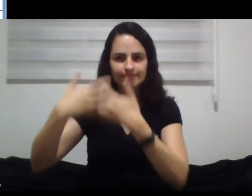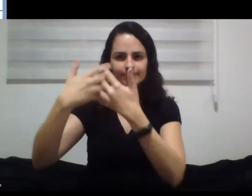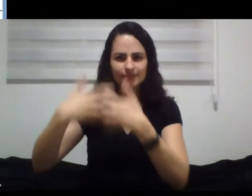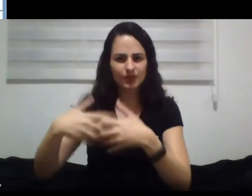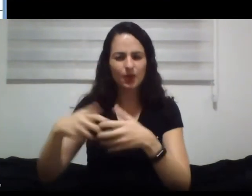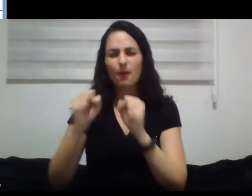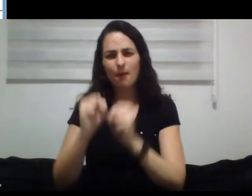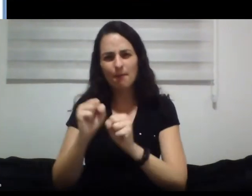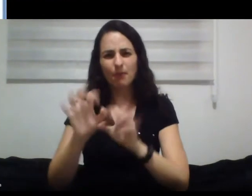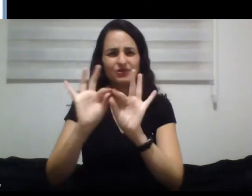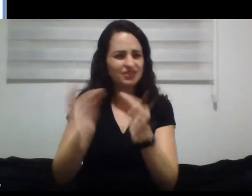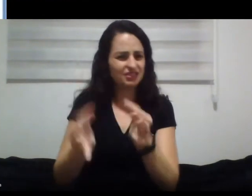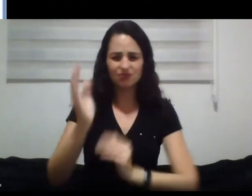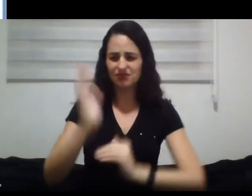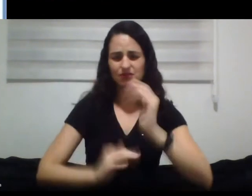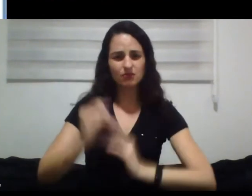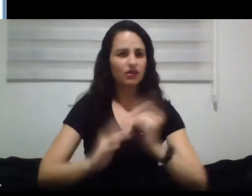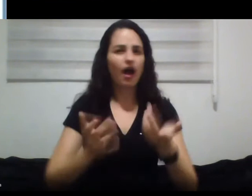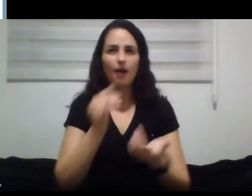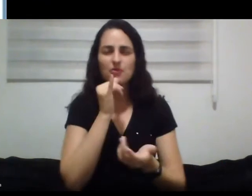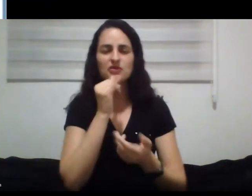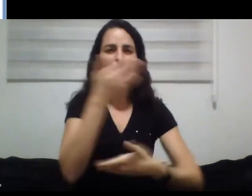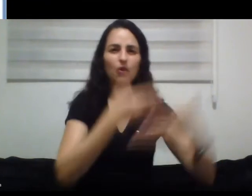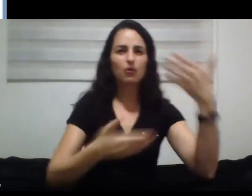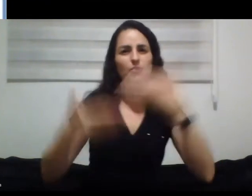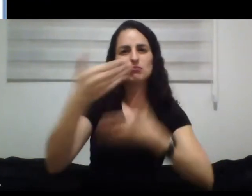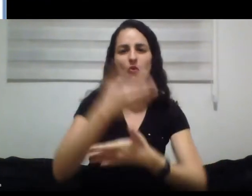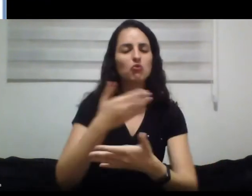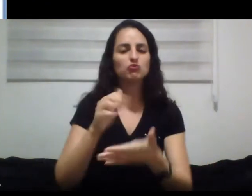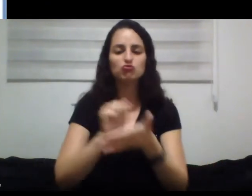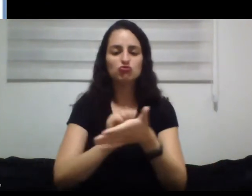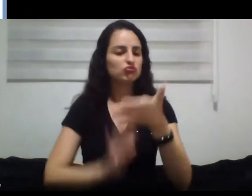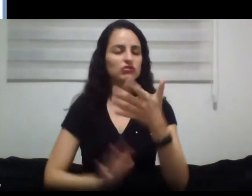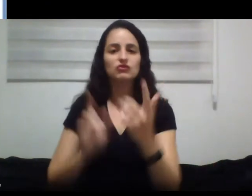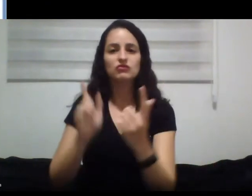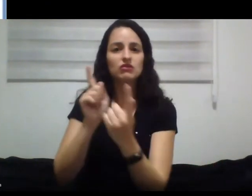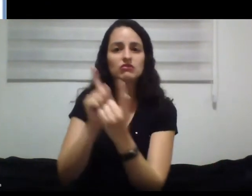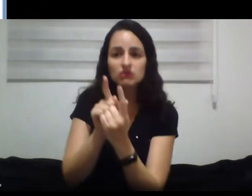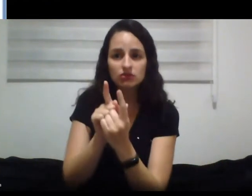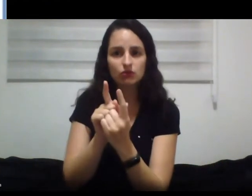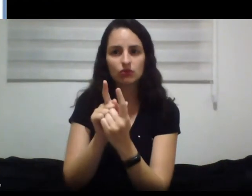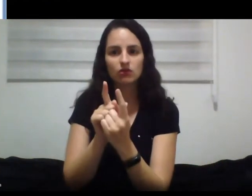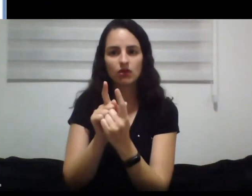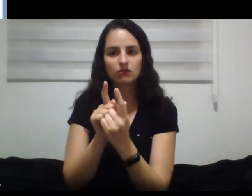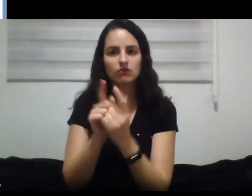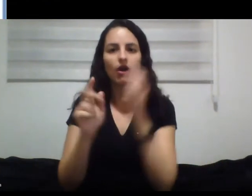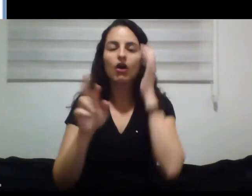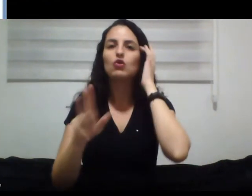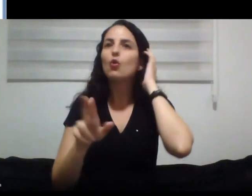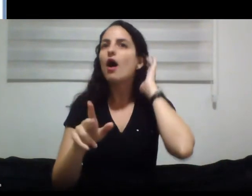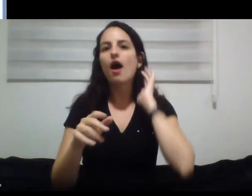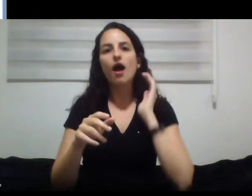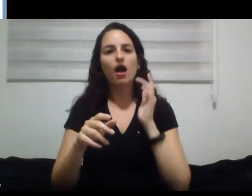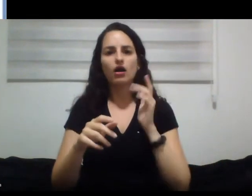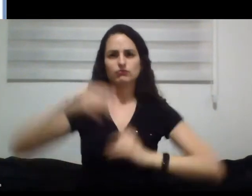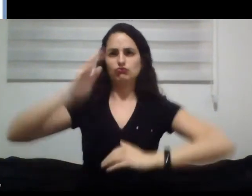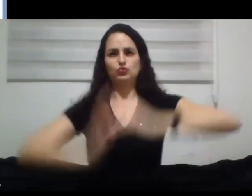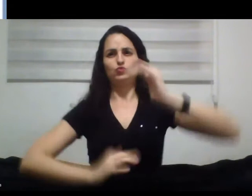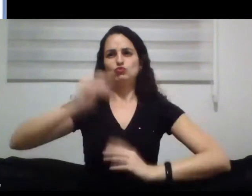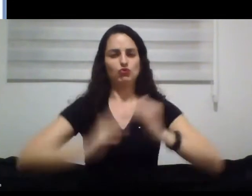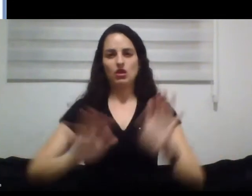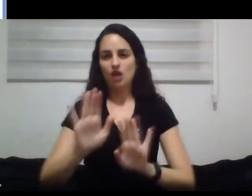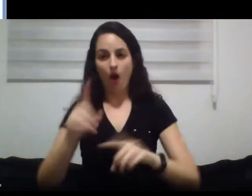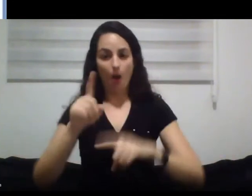Tá certo, Angélica. A Paula postou o doc do professor Glauber aqui, se alguém quiser